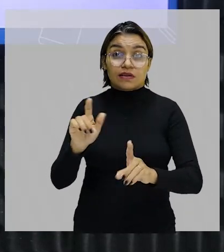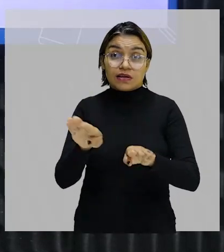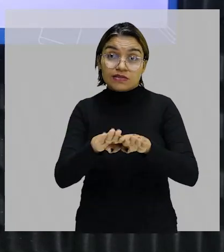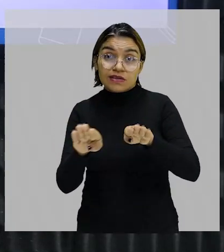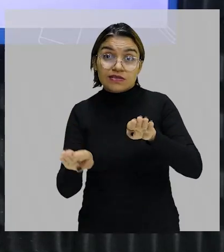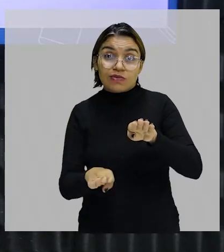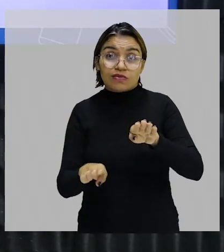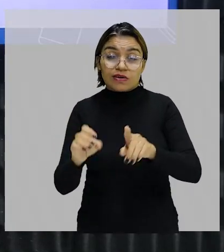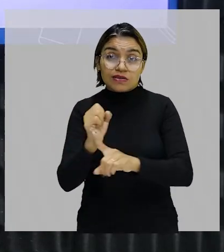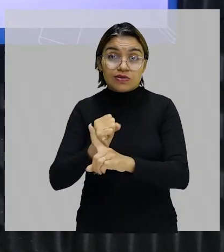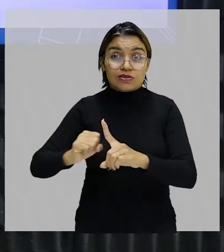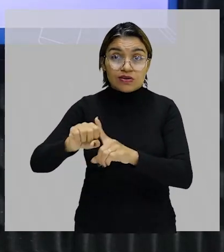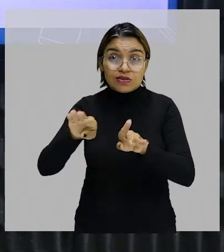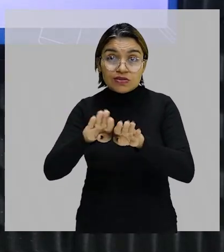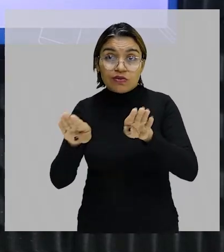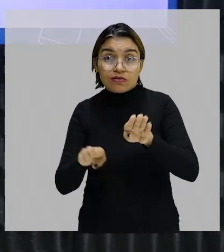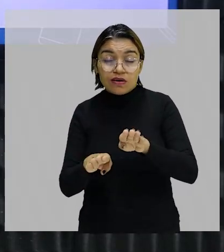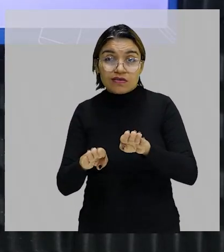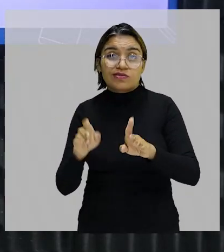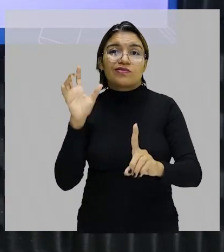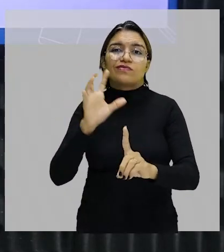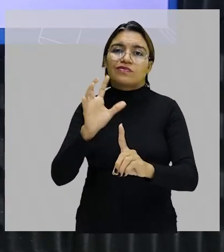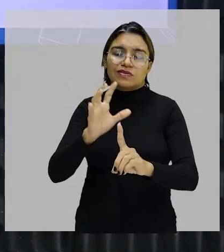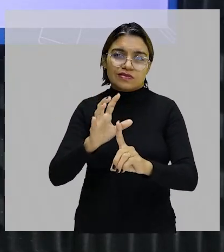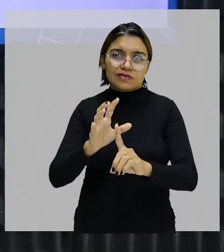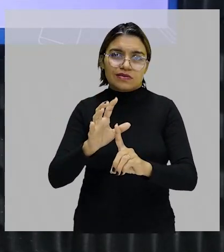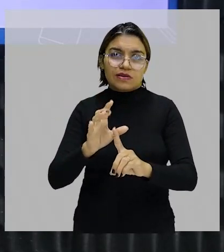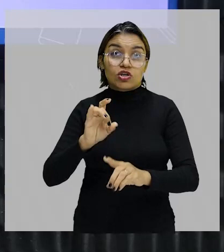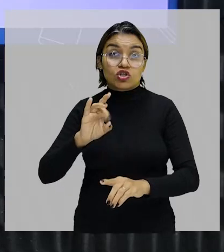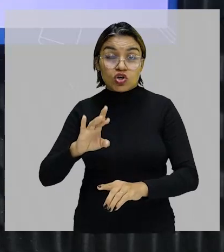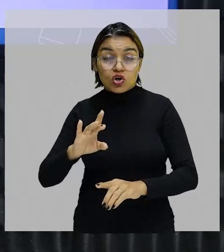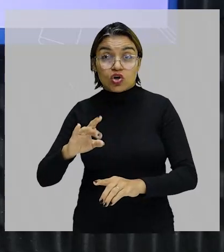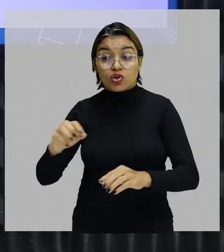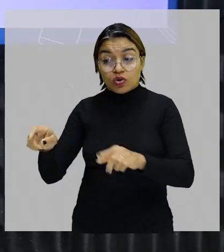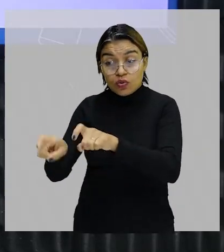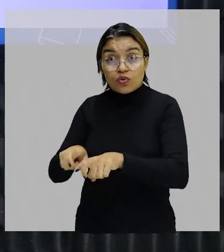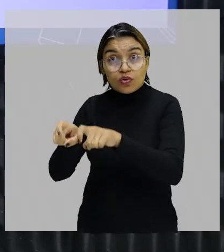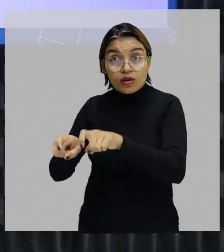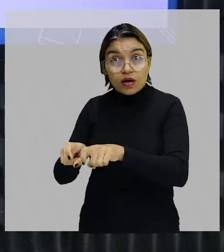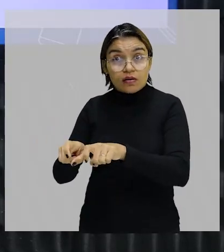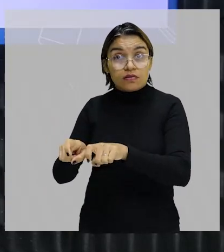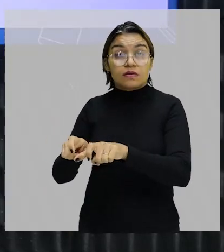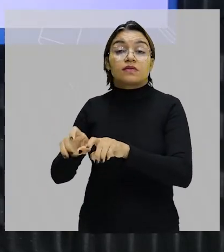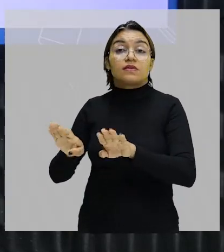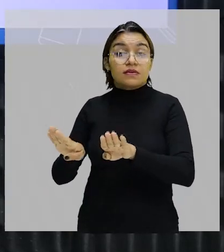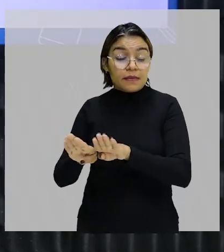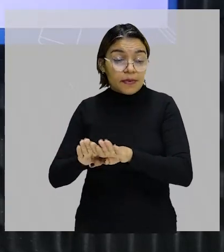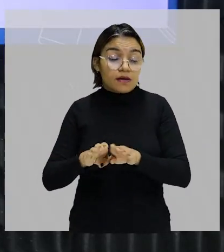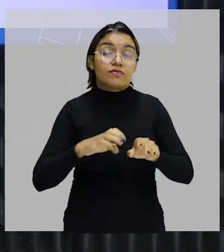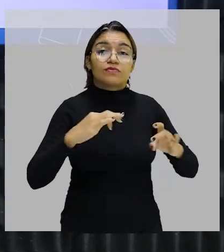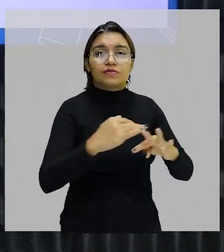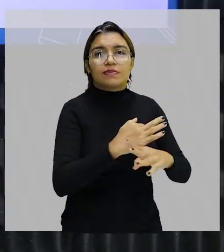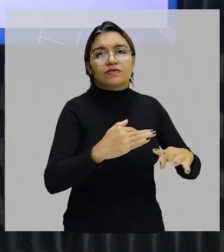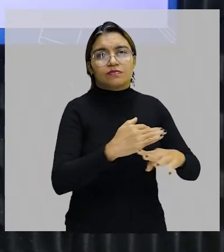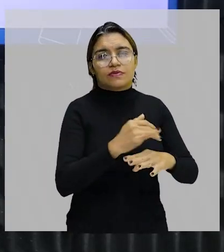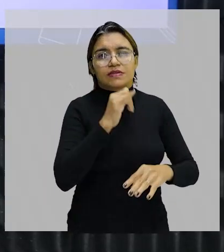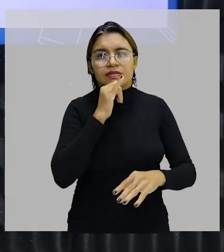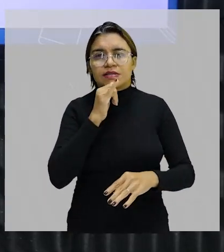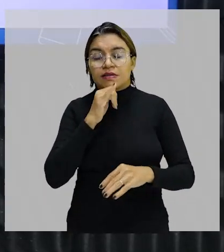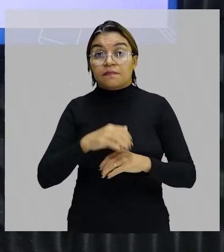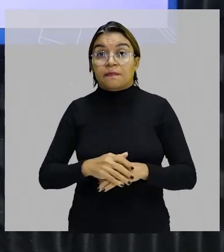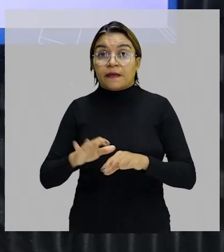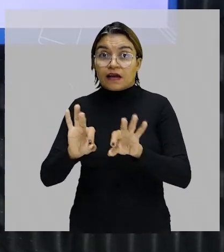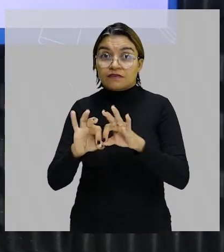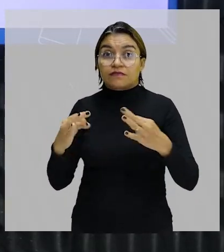não apenas do espaço rural, mas também do espaço urbano, tá? Visto que quando essas famílias perdem a chance de buscar sua